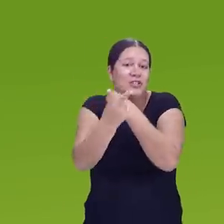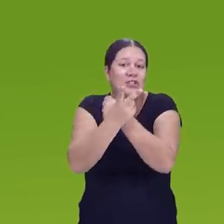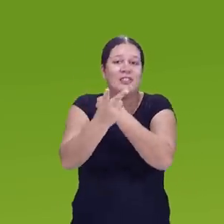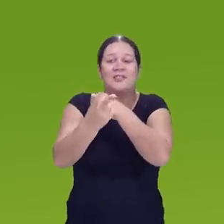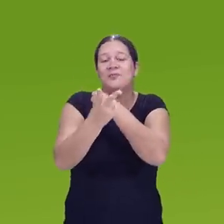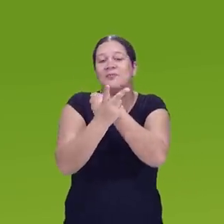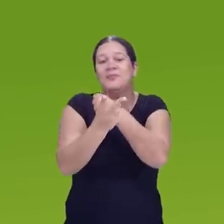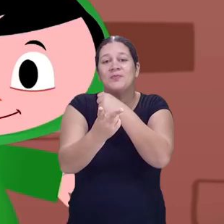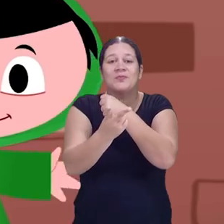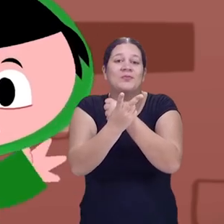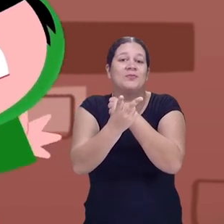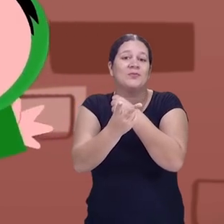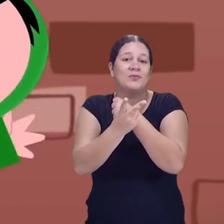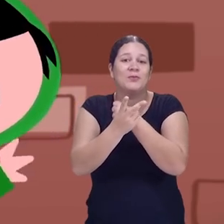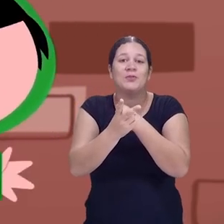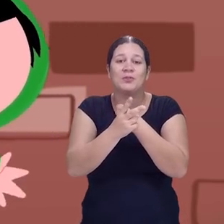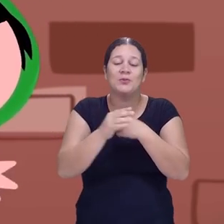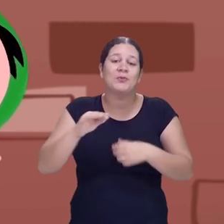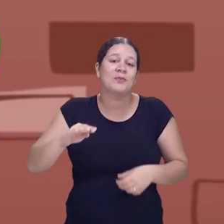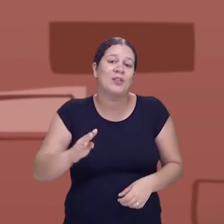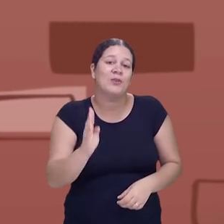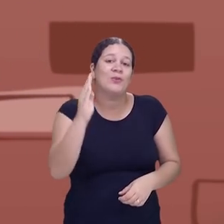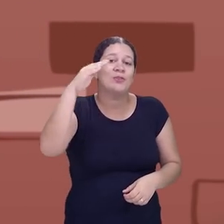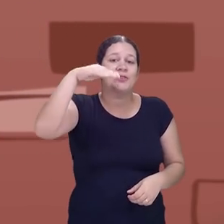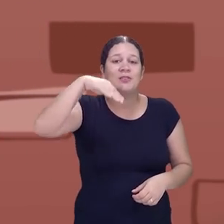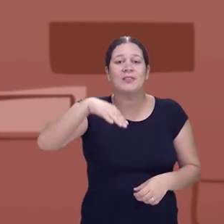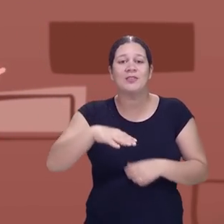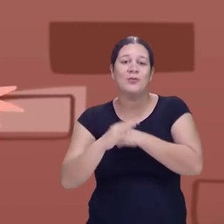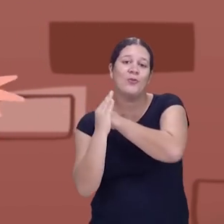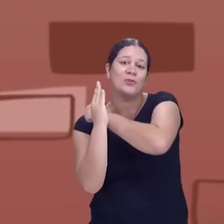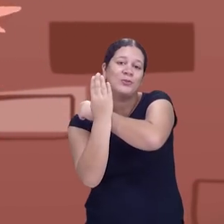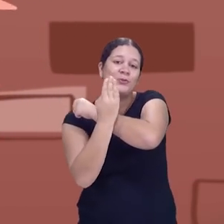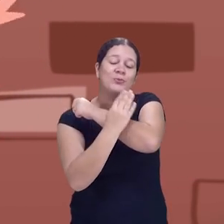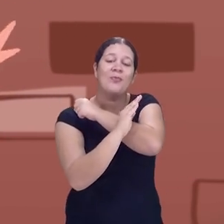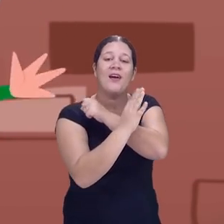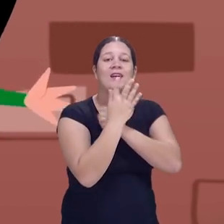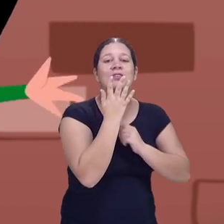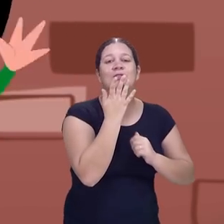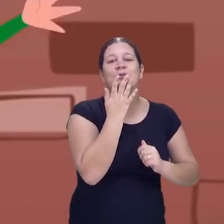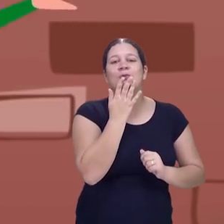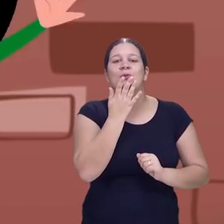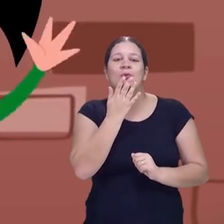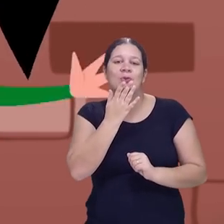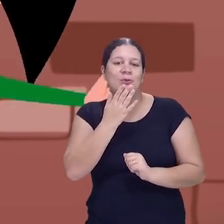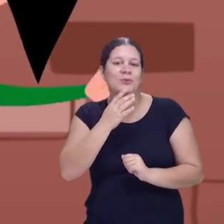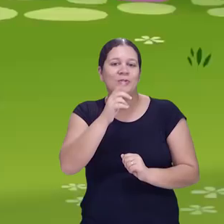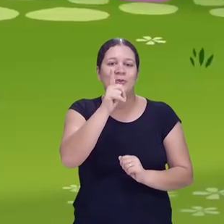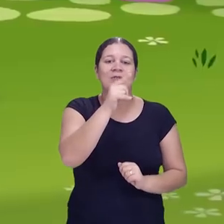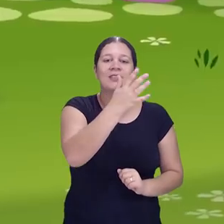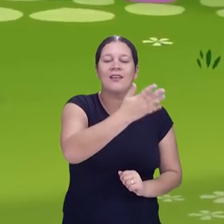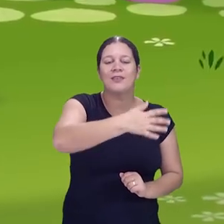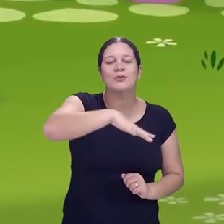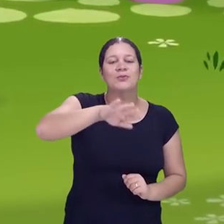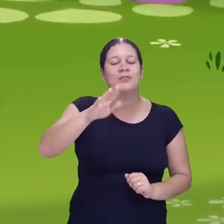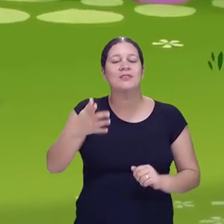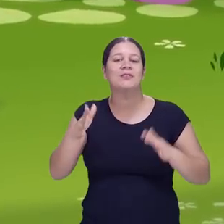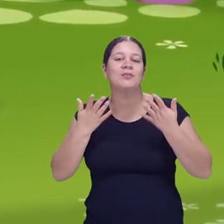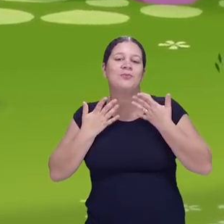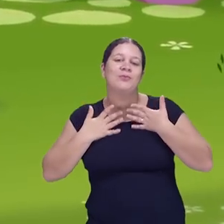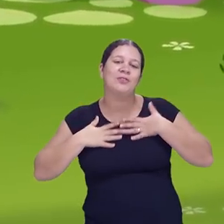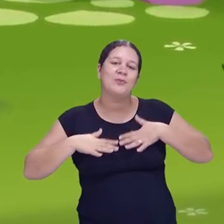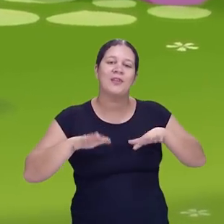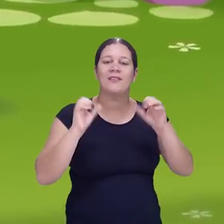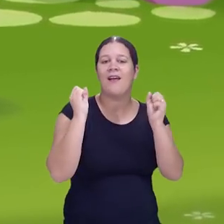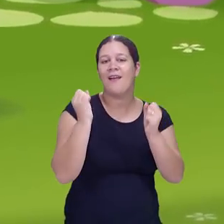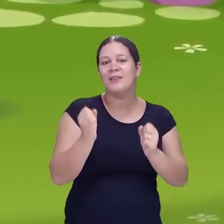nos protege. Os golfinhos e os tubarões têm a cor do mar, e por isso